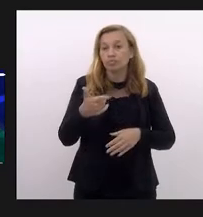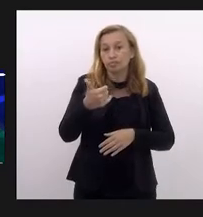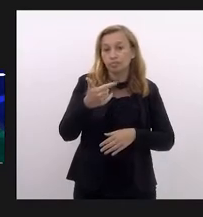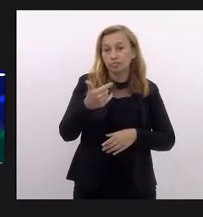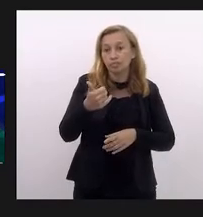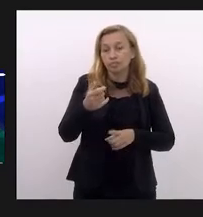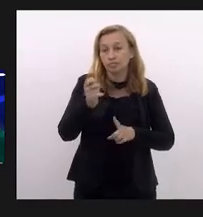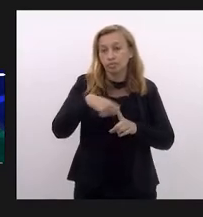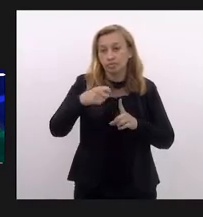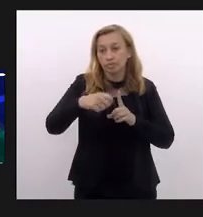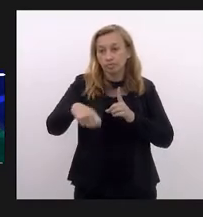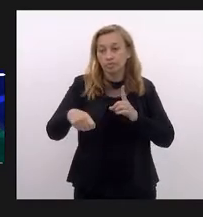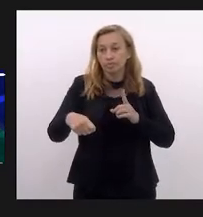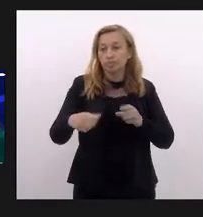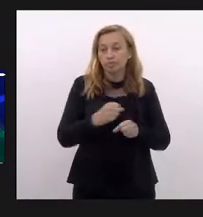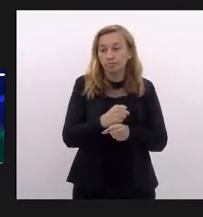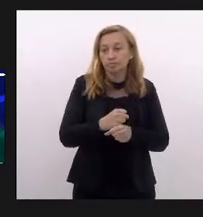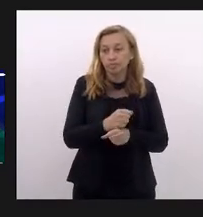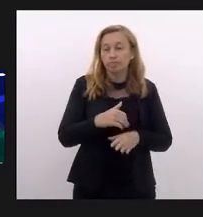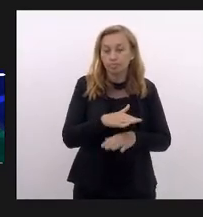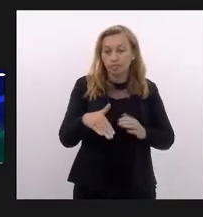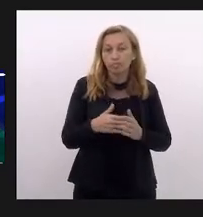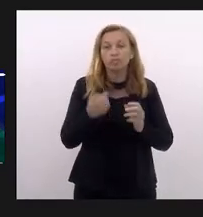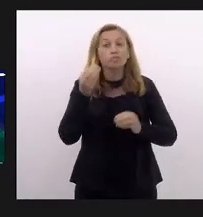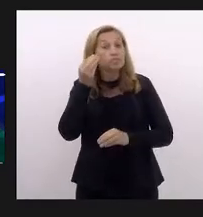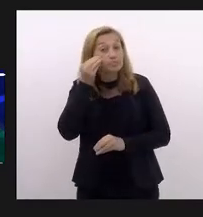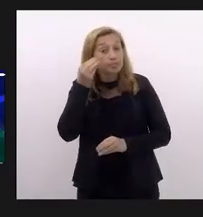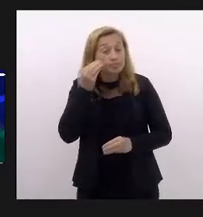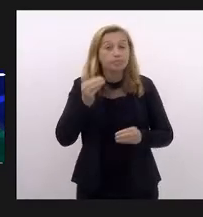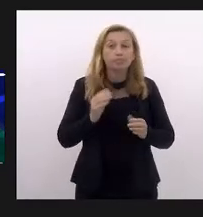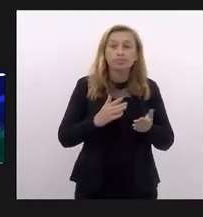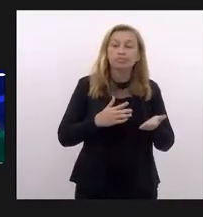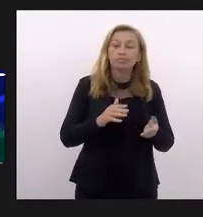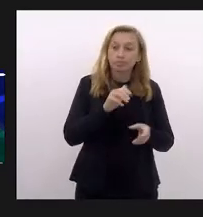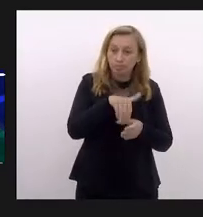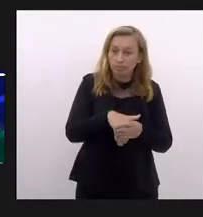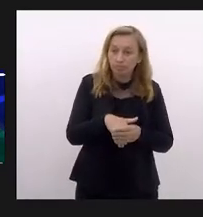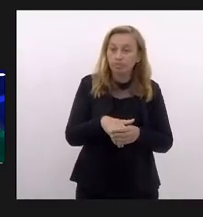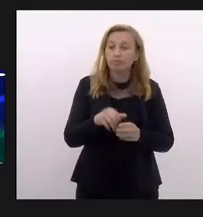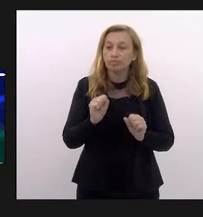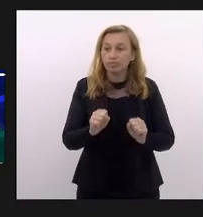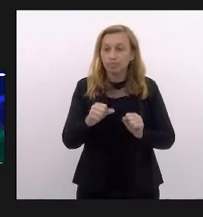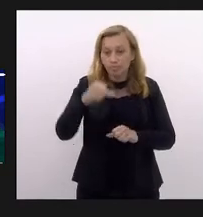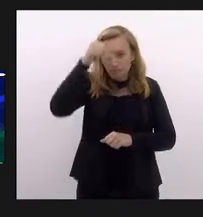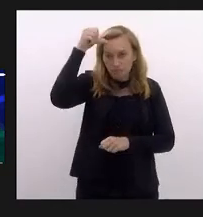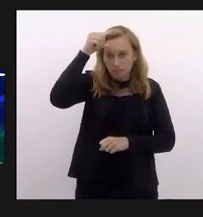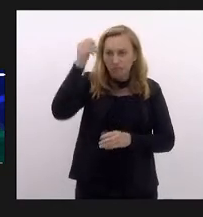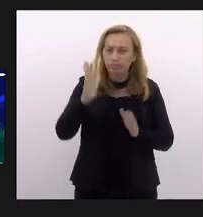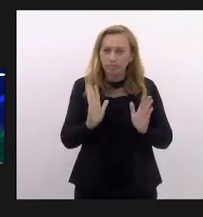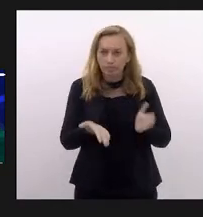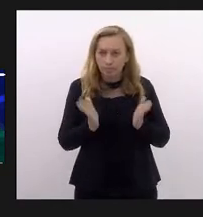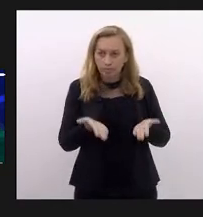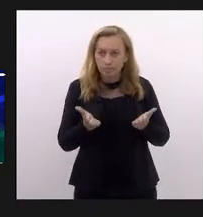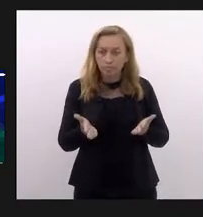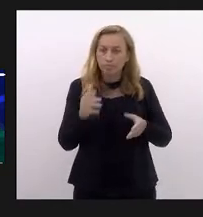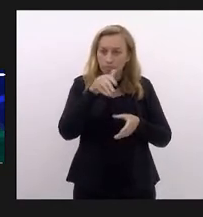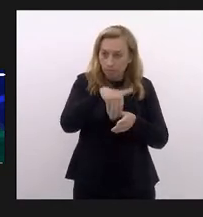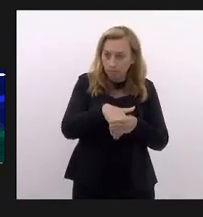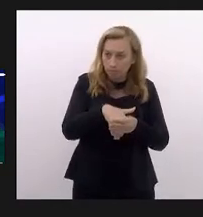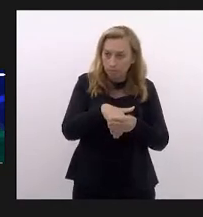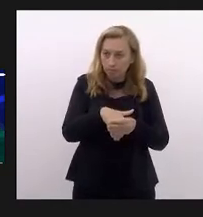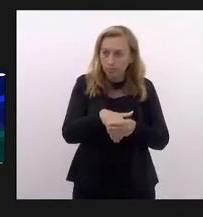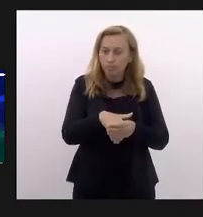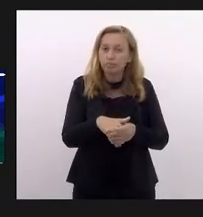12 meses EA gente vai ter a oportunidade de votar no governo Cláudio Agora nós estamos voltando